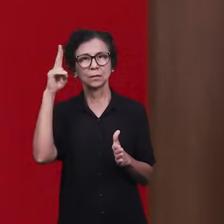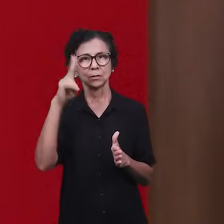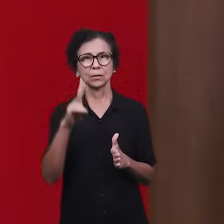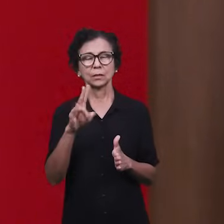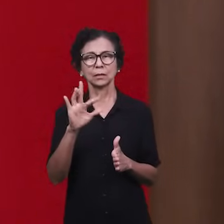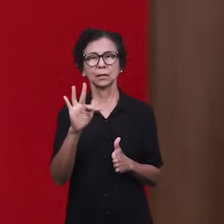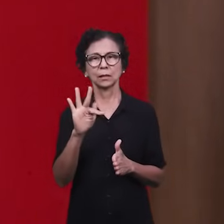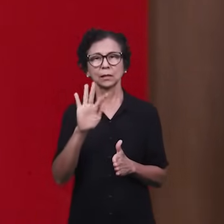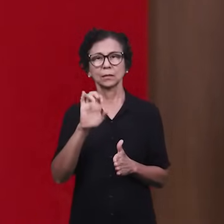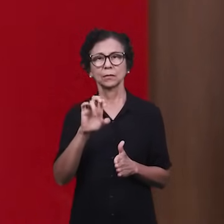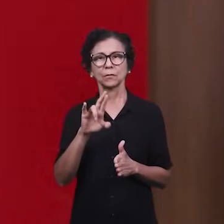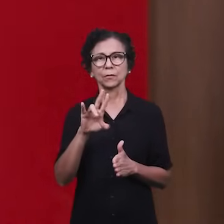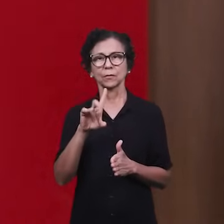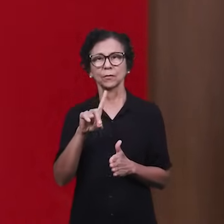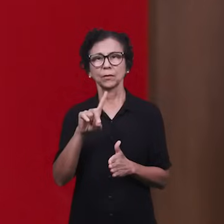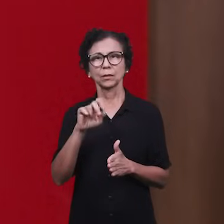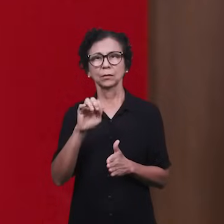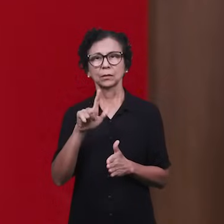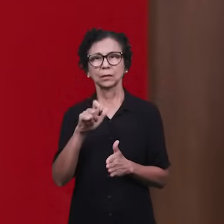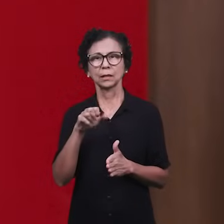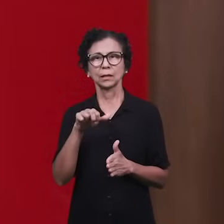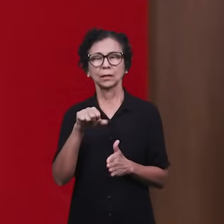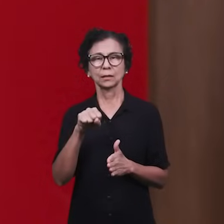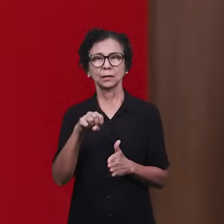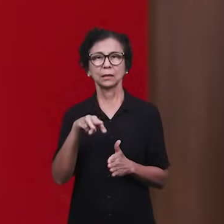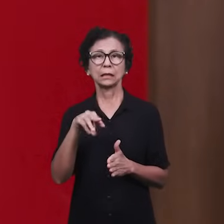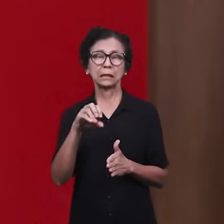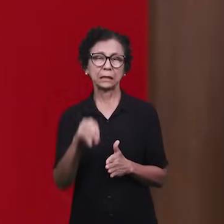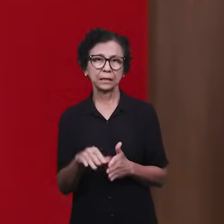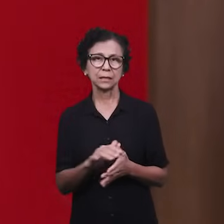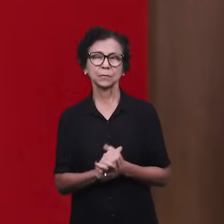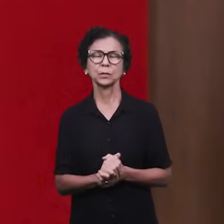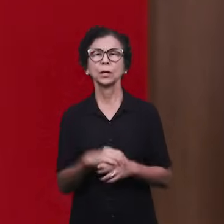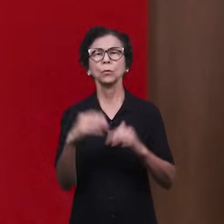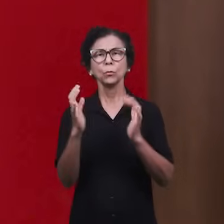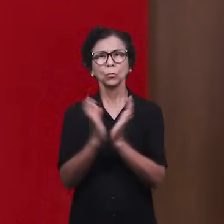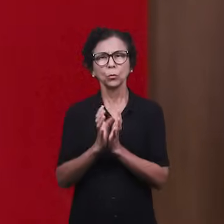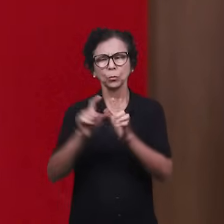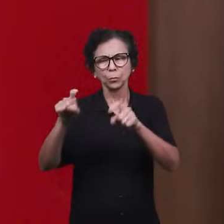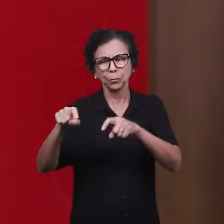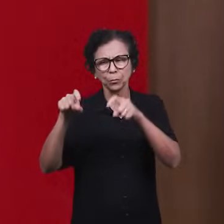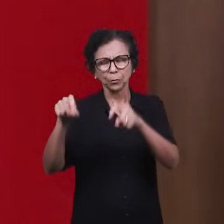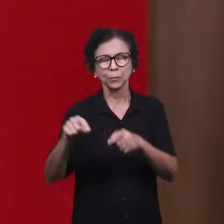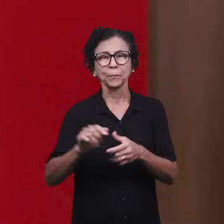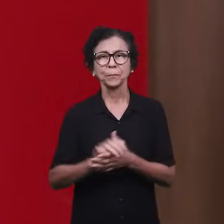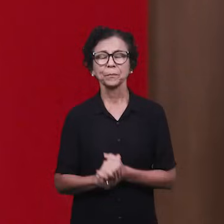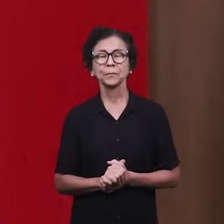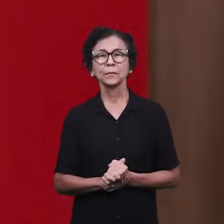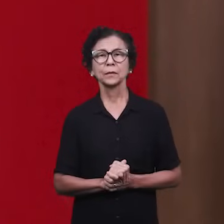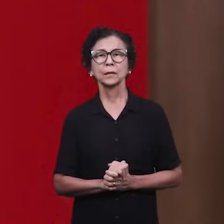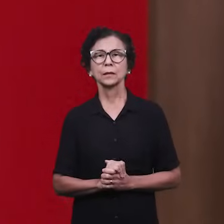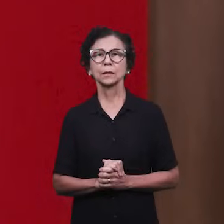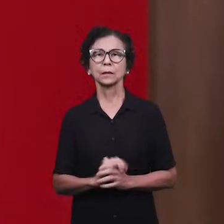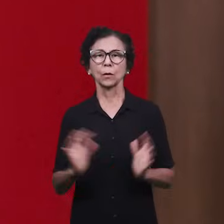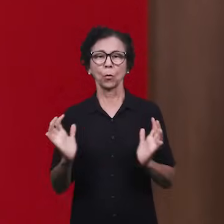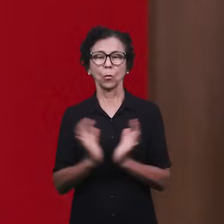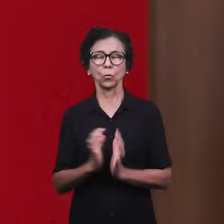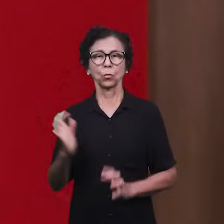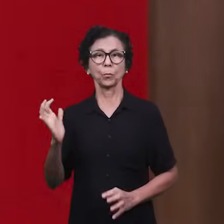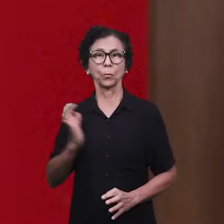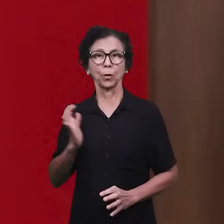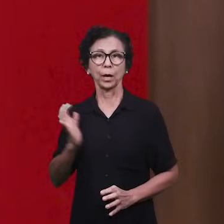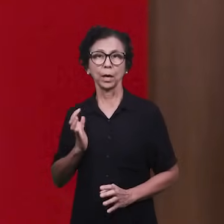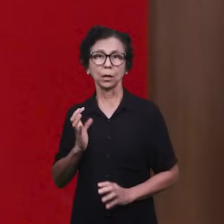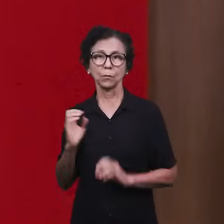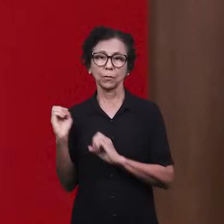Então, Roma se desorganizou completamente. Então, aqueles que eram mais ricos saíram para tomar